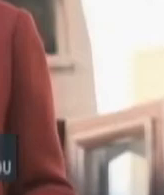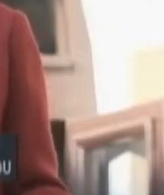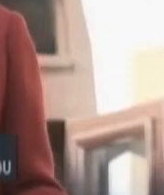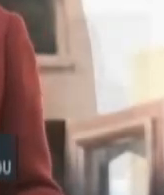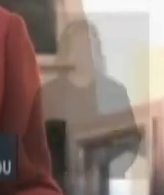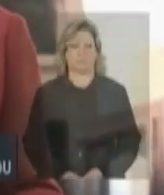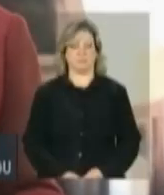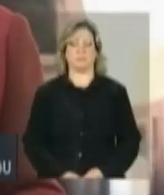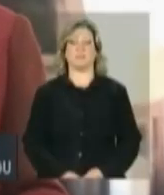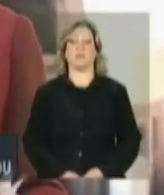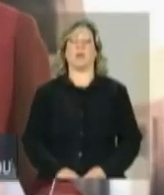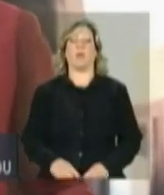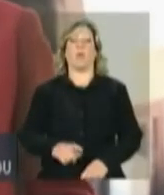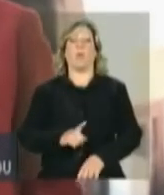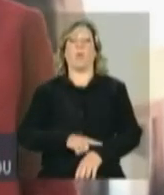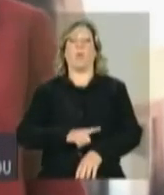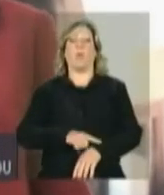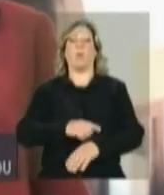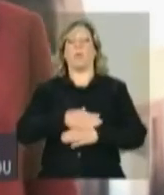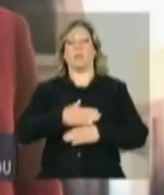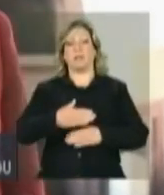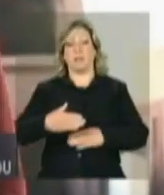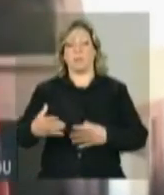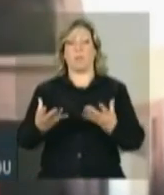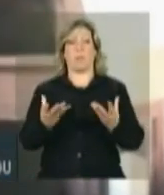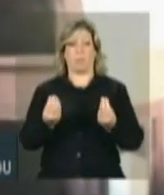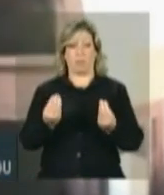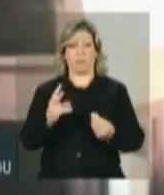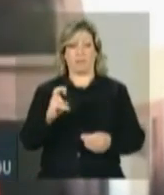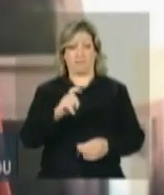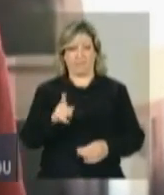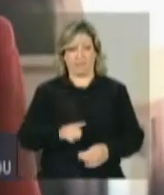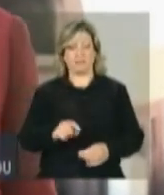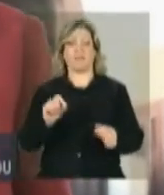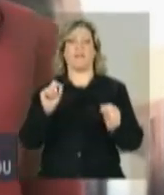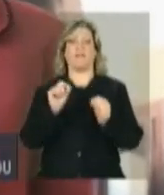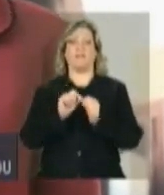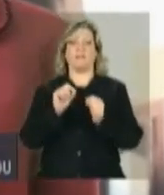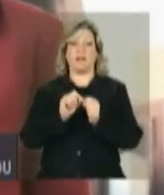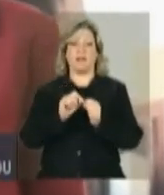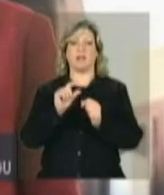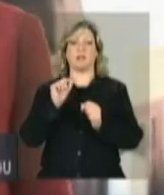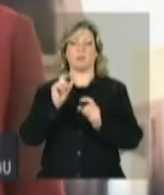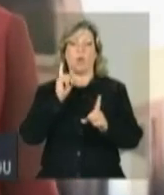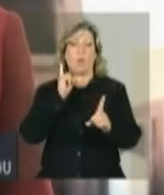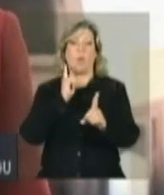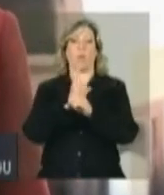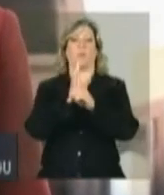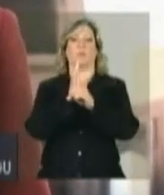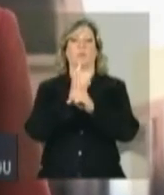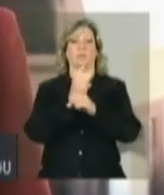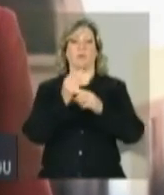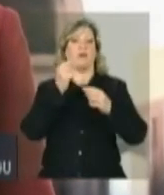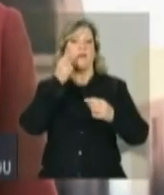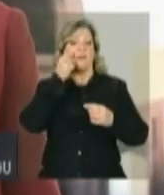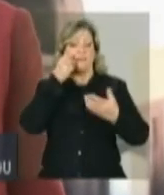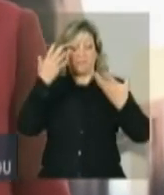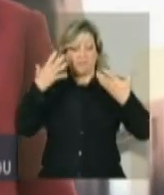O tempo muitas vezes torna os encontros físicos